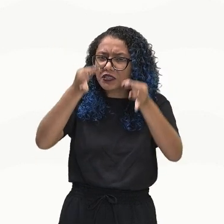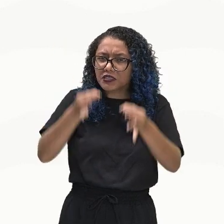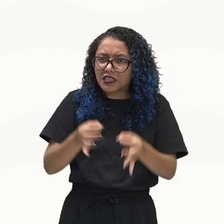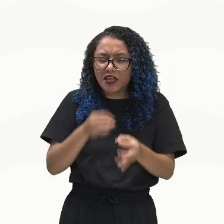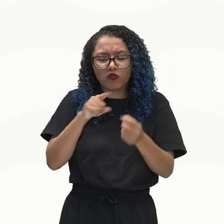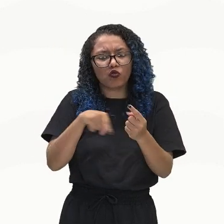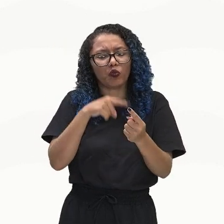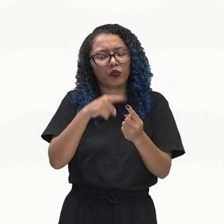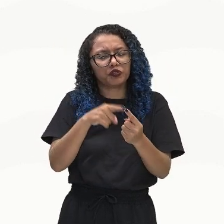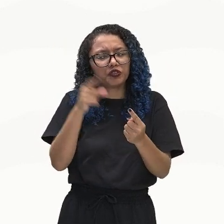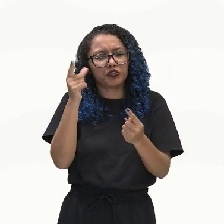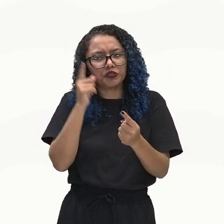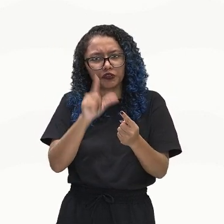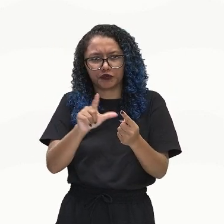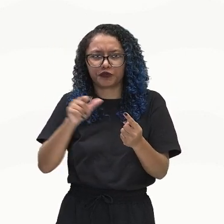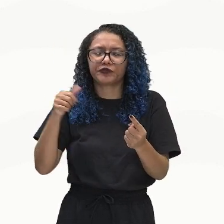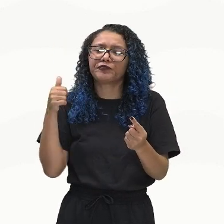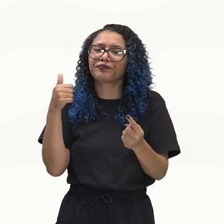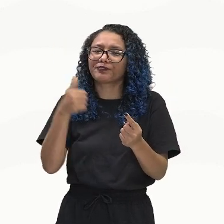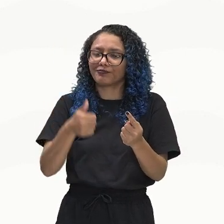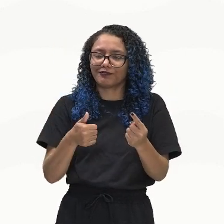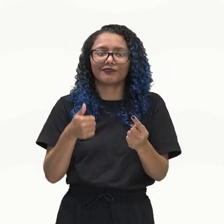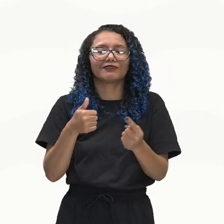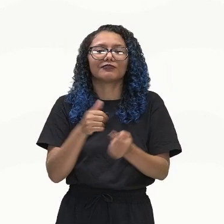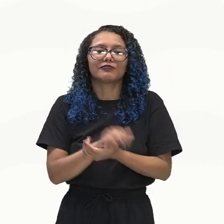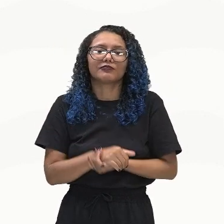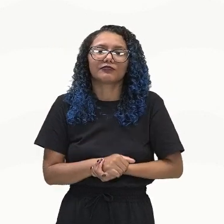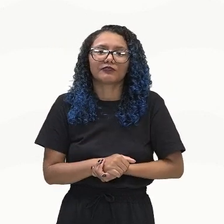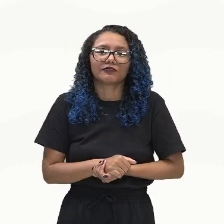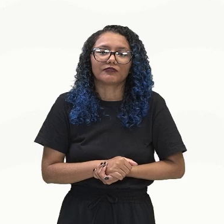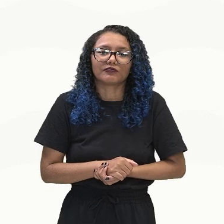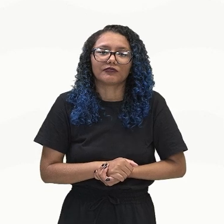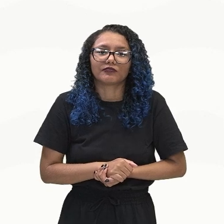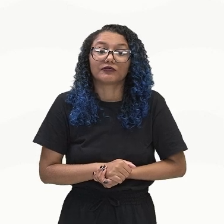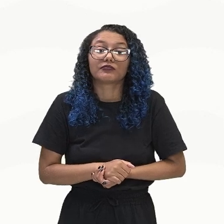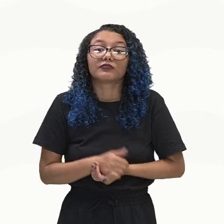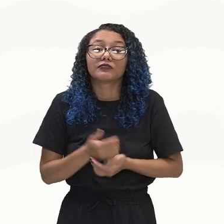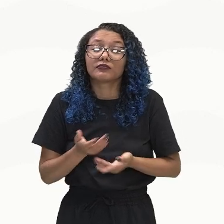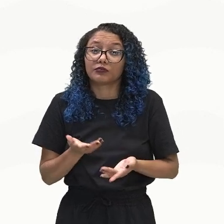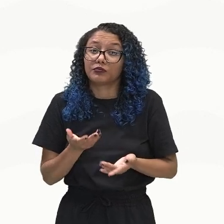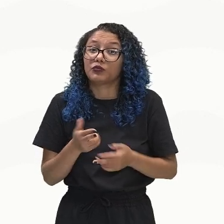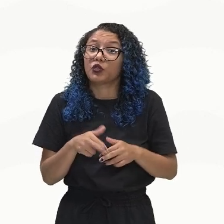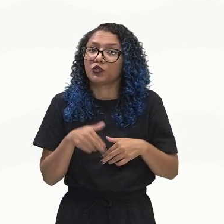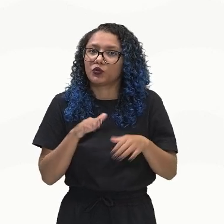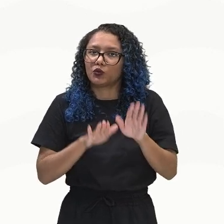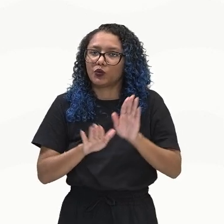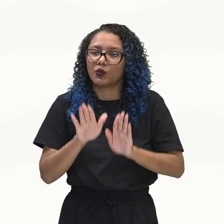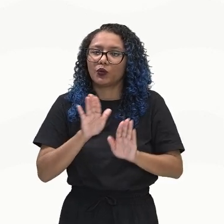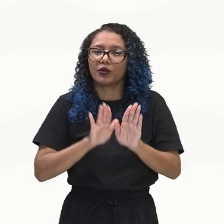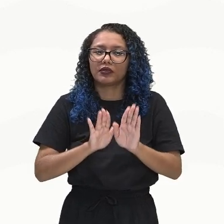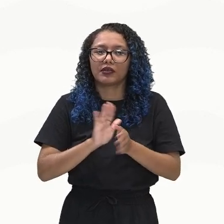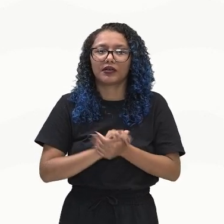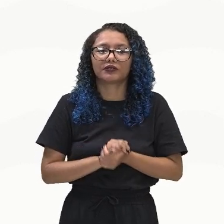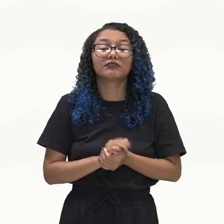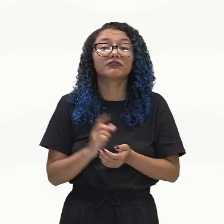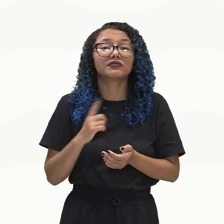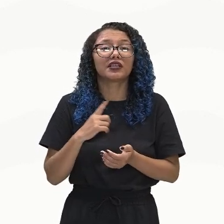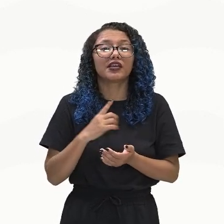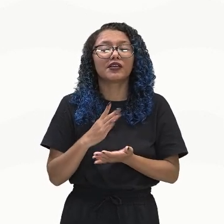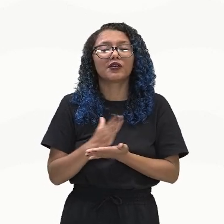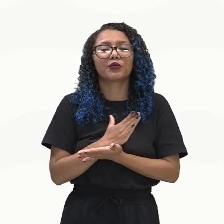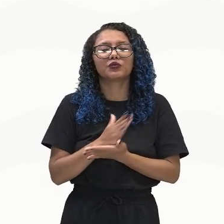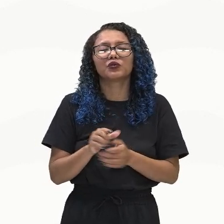objetivo que você quer atingir. E aí, cuidado, crenças limitantes.